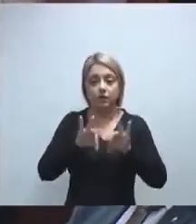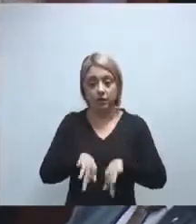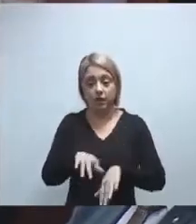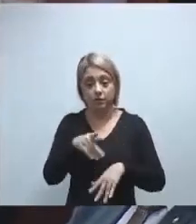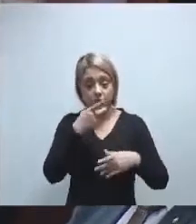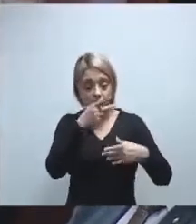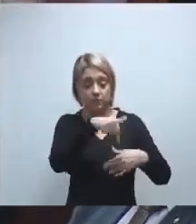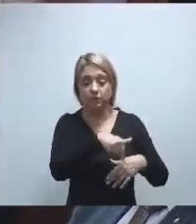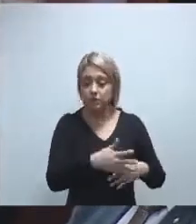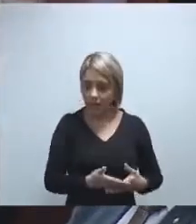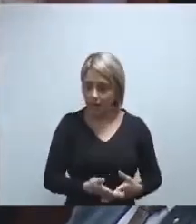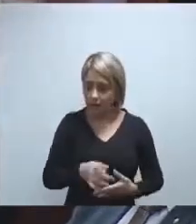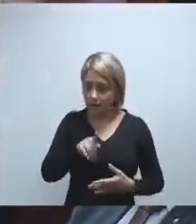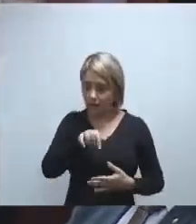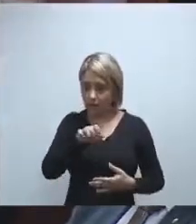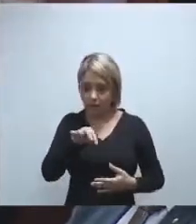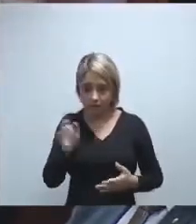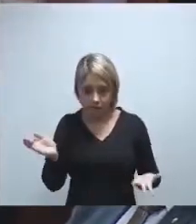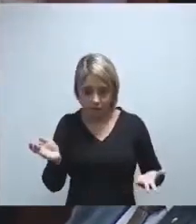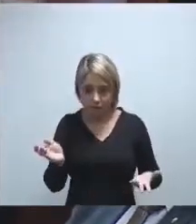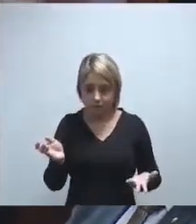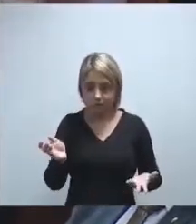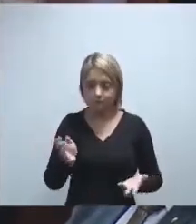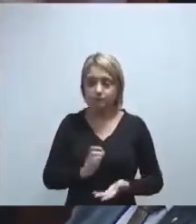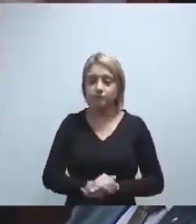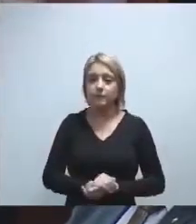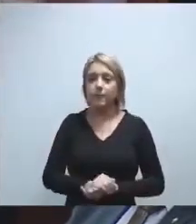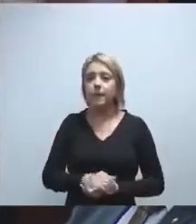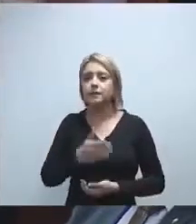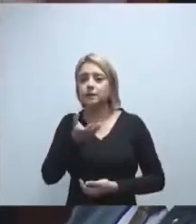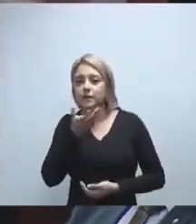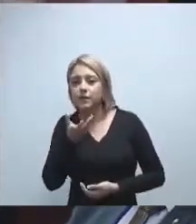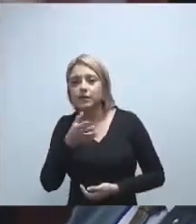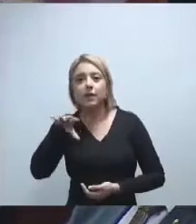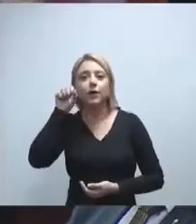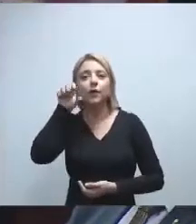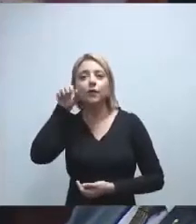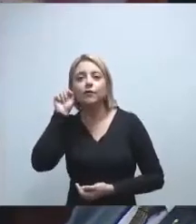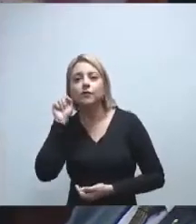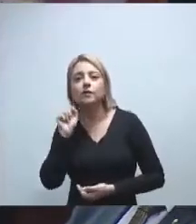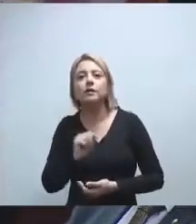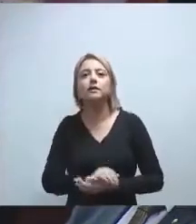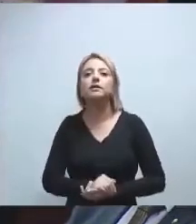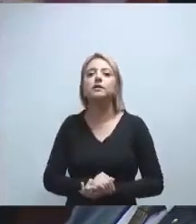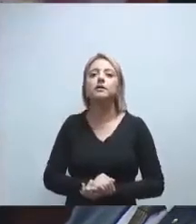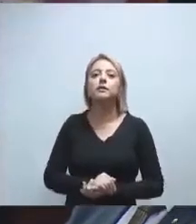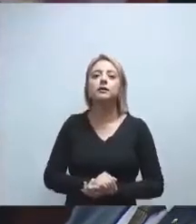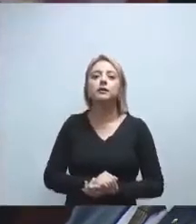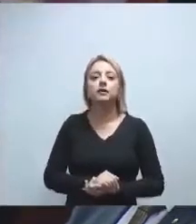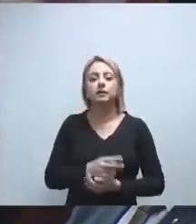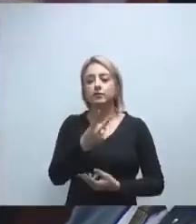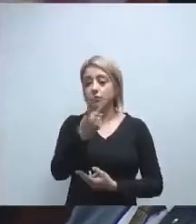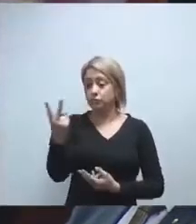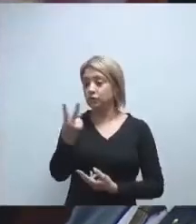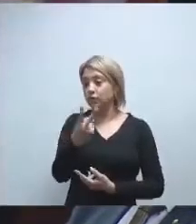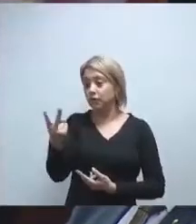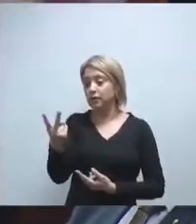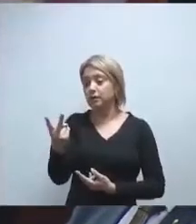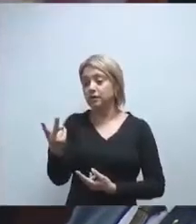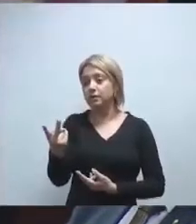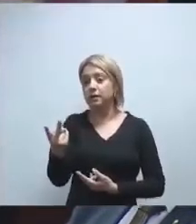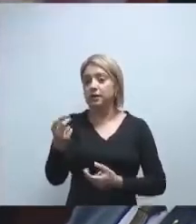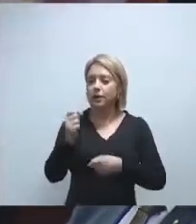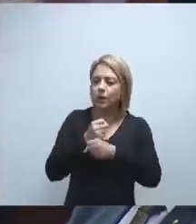já deixou isso mais ou menos assente mas eu queria couve é de vossas excelências que